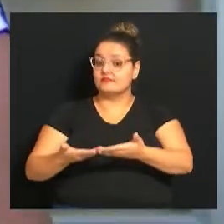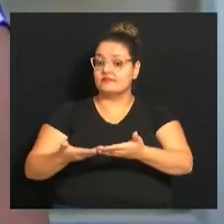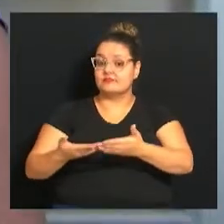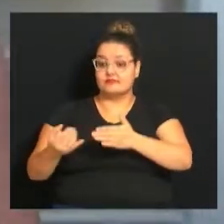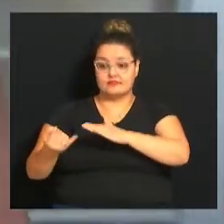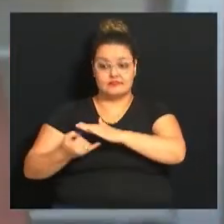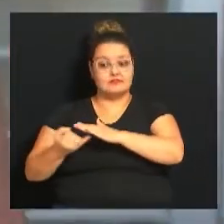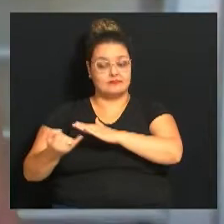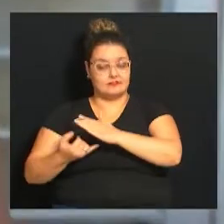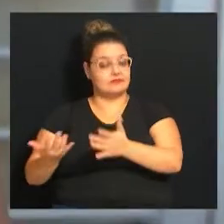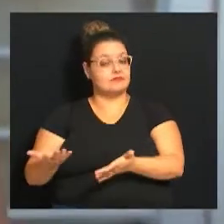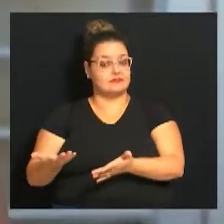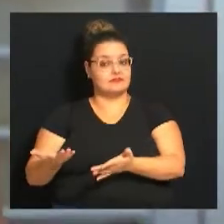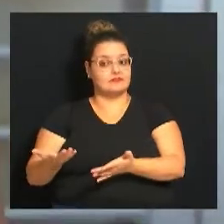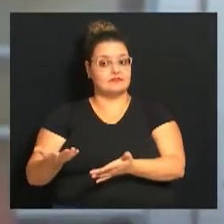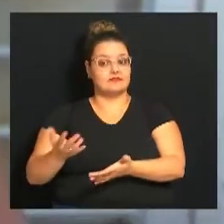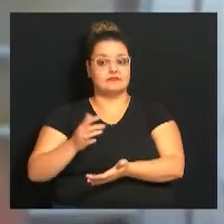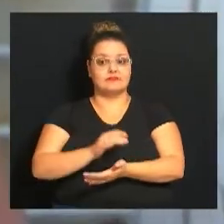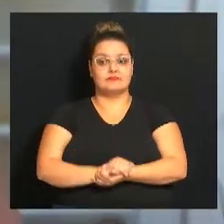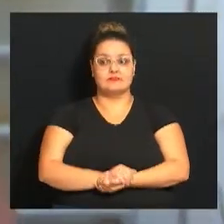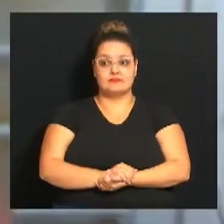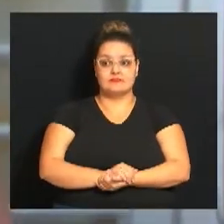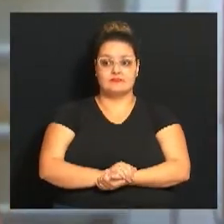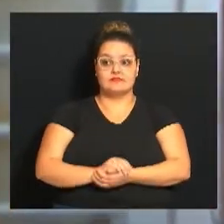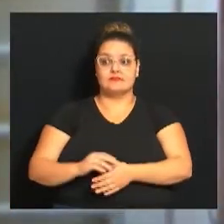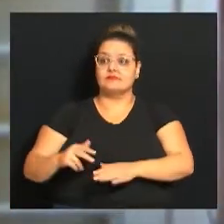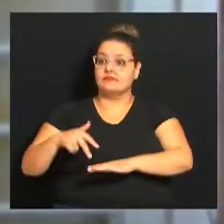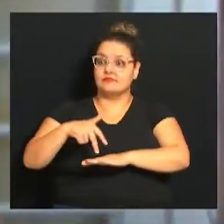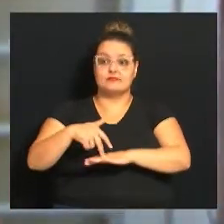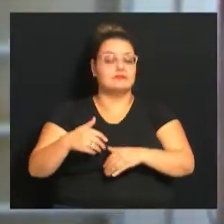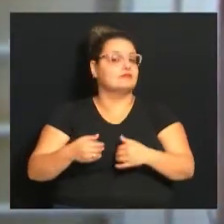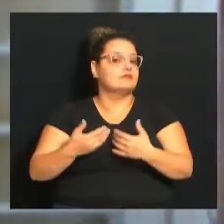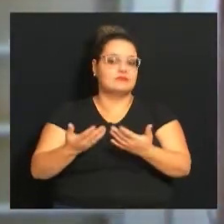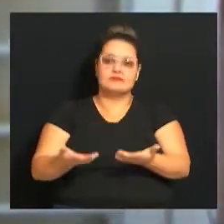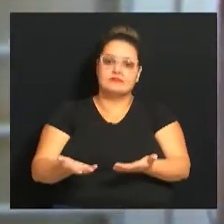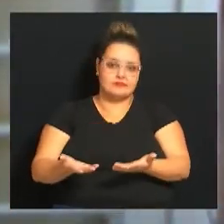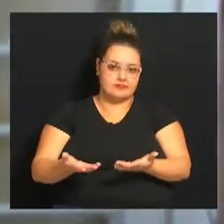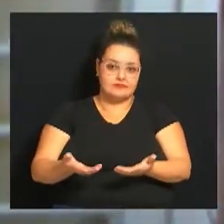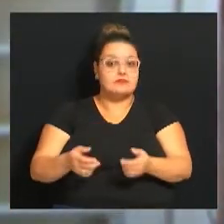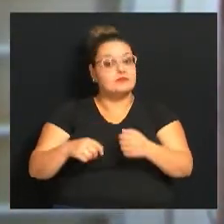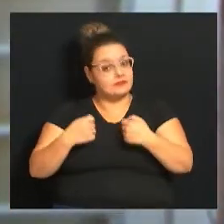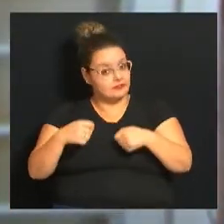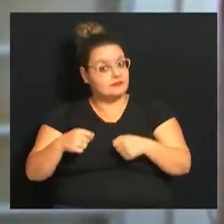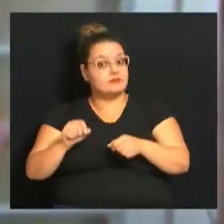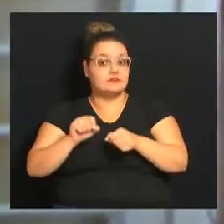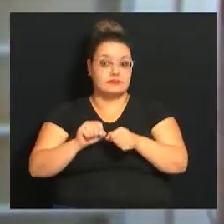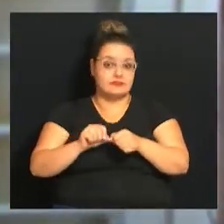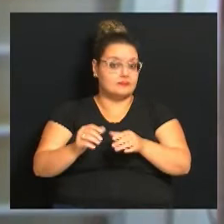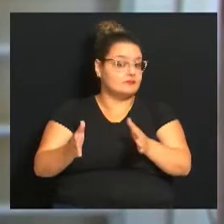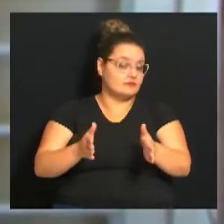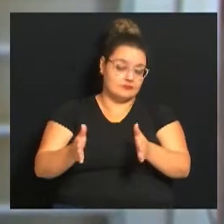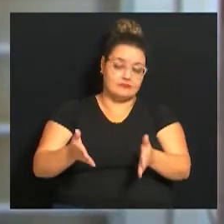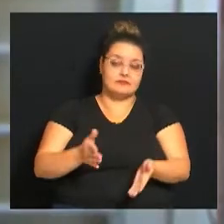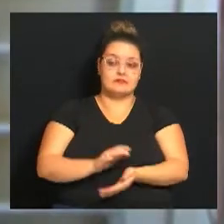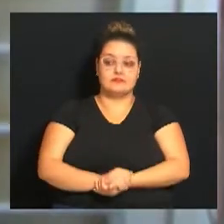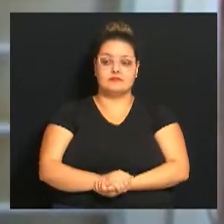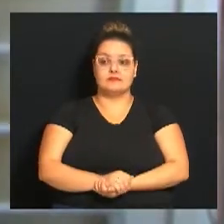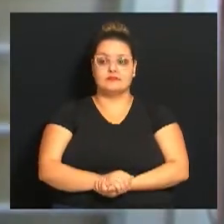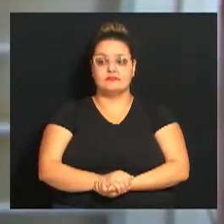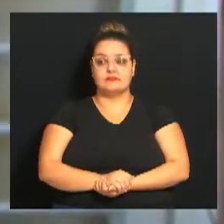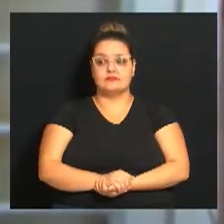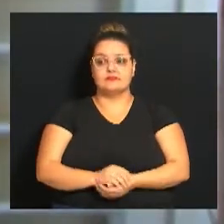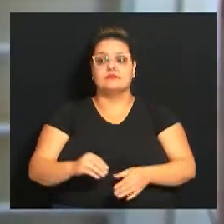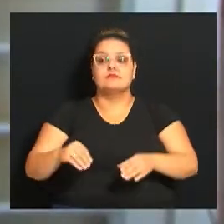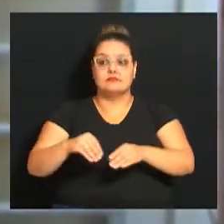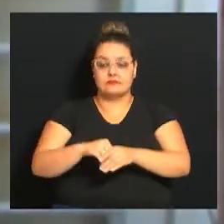você vem e você se coloca para fazer o que precisa ser feito nesse momento. Então, dentro do